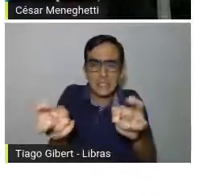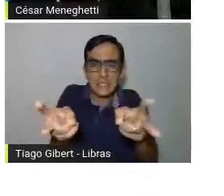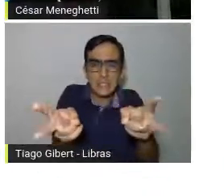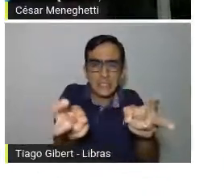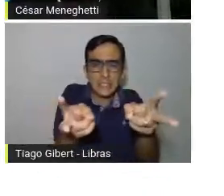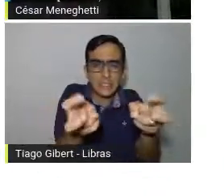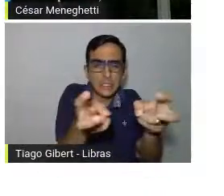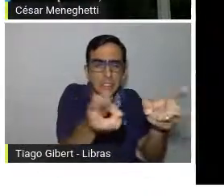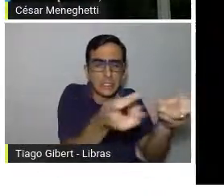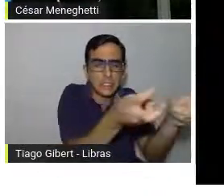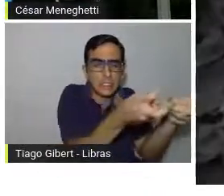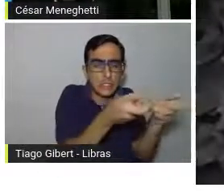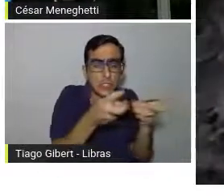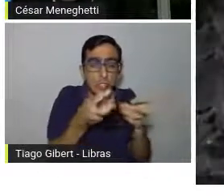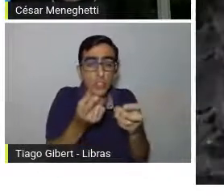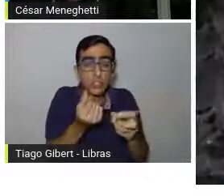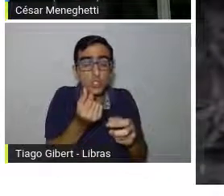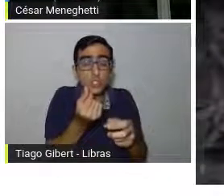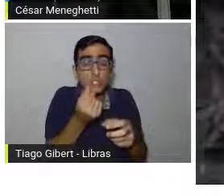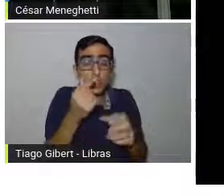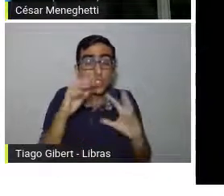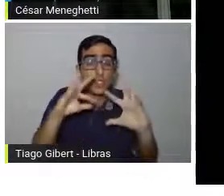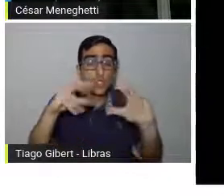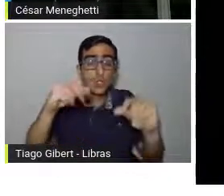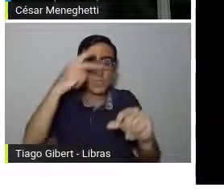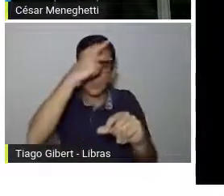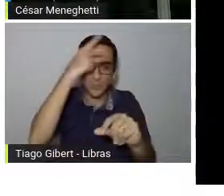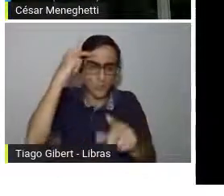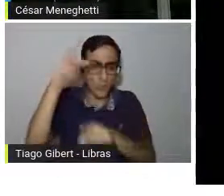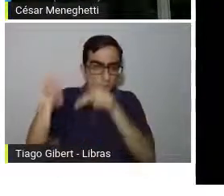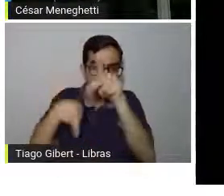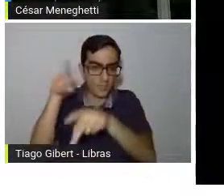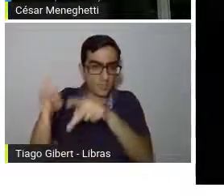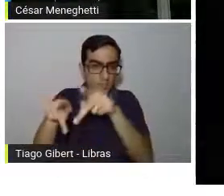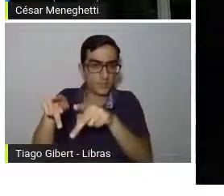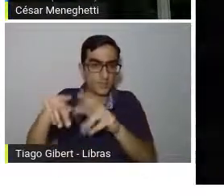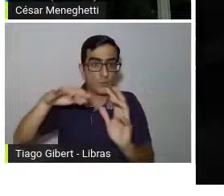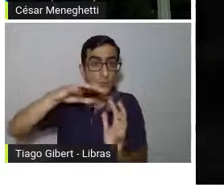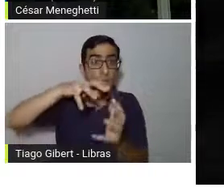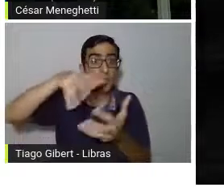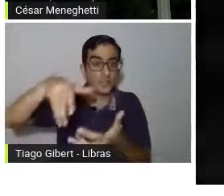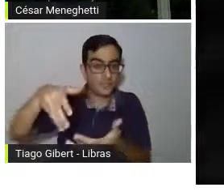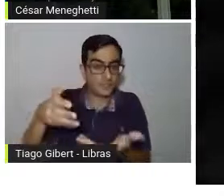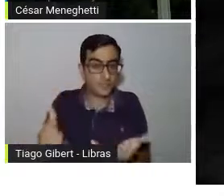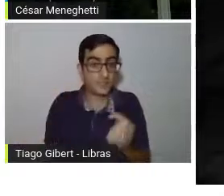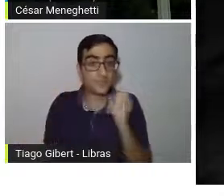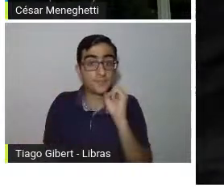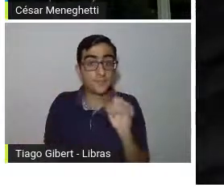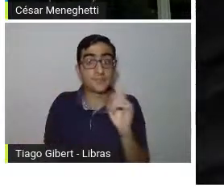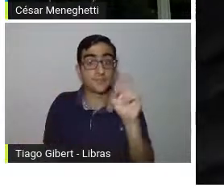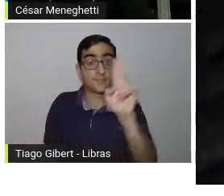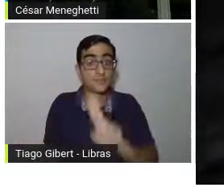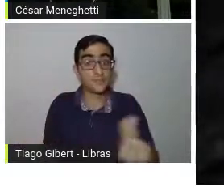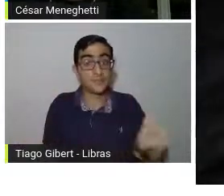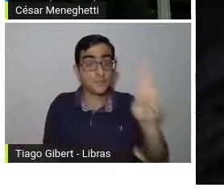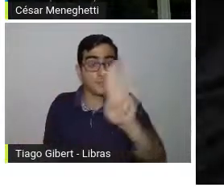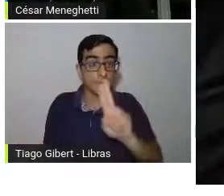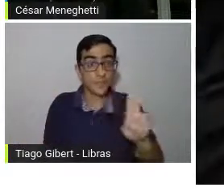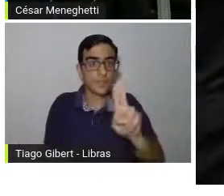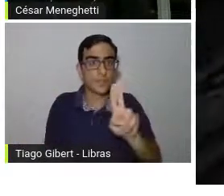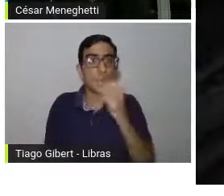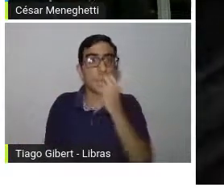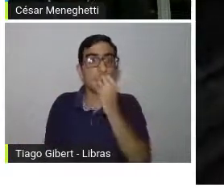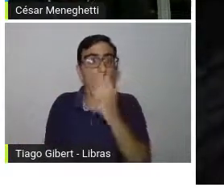habitante do planeta. Se a gente usasse toda essa inteligência, esses recursos para o